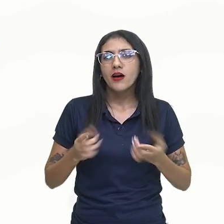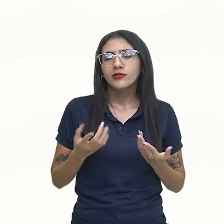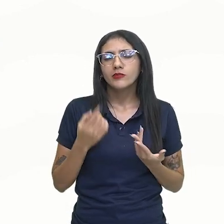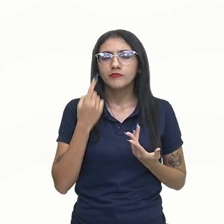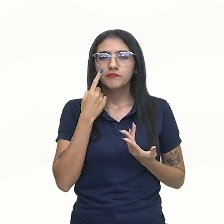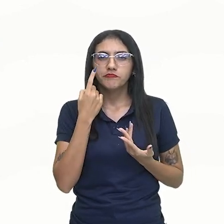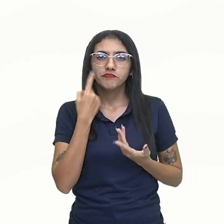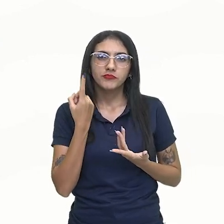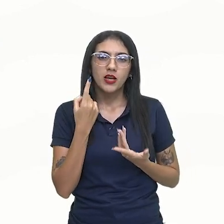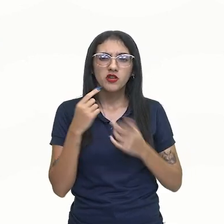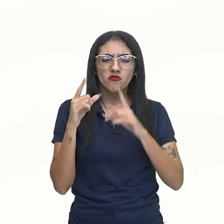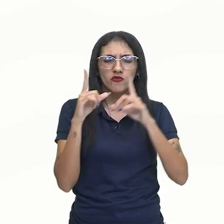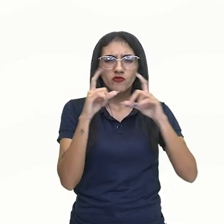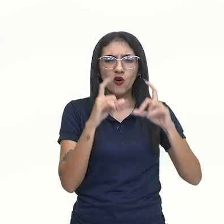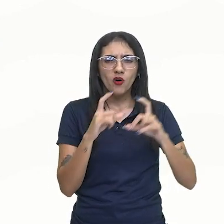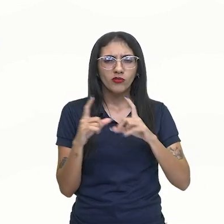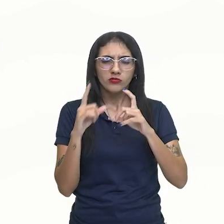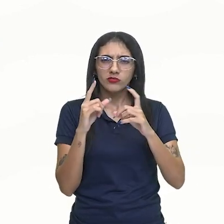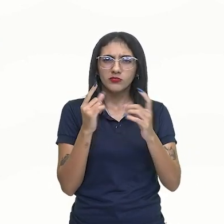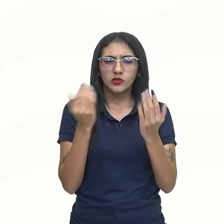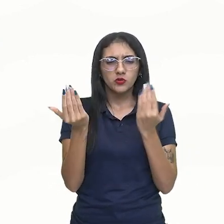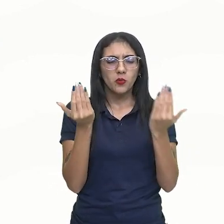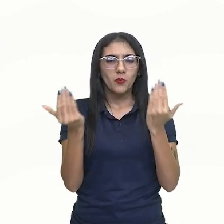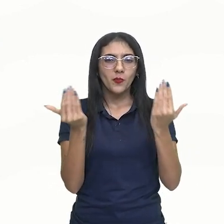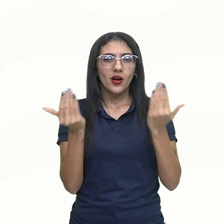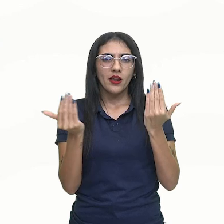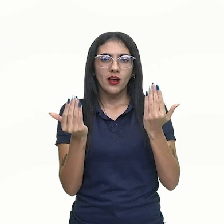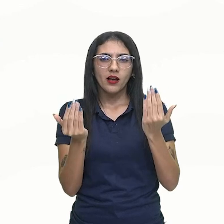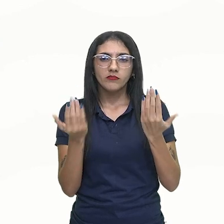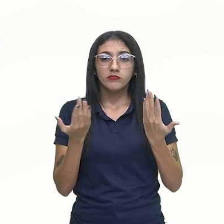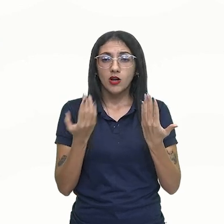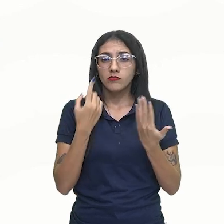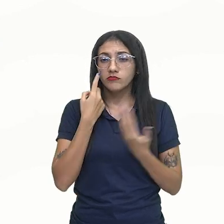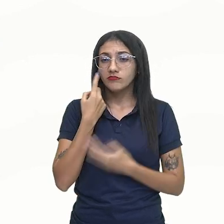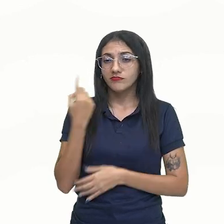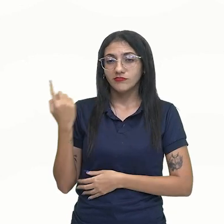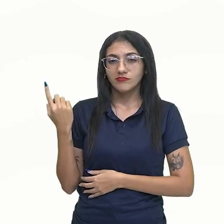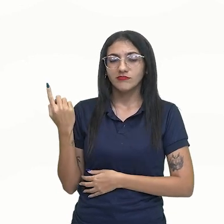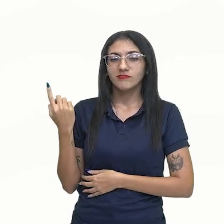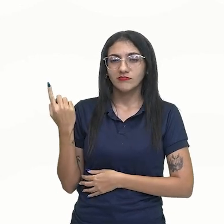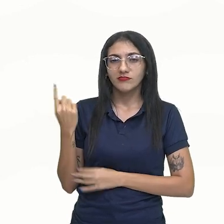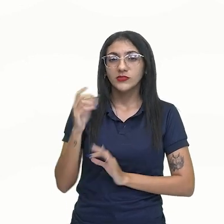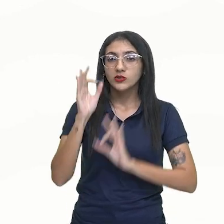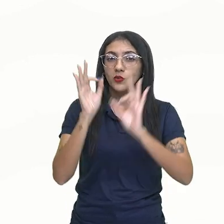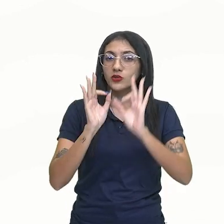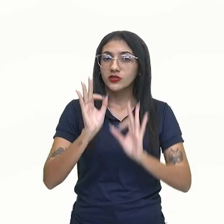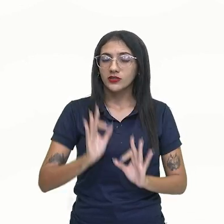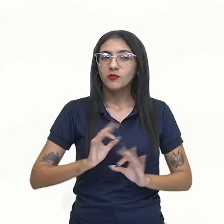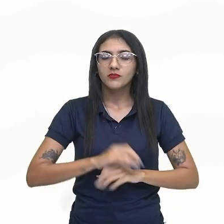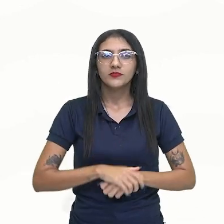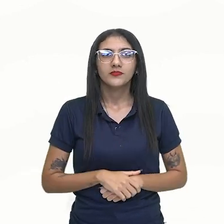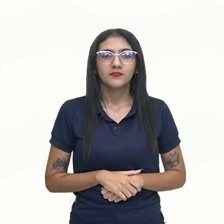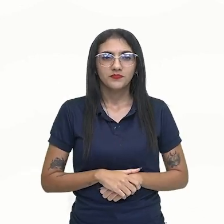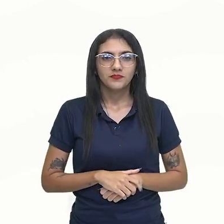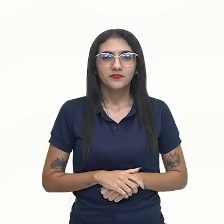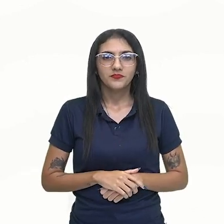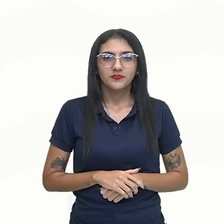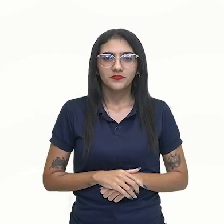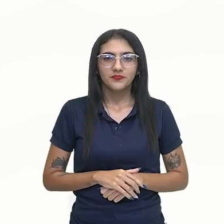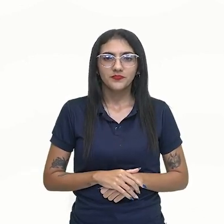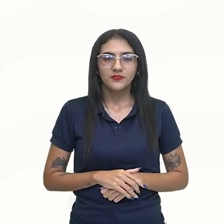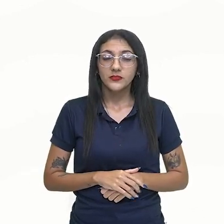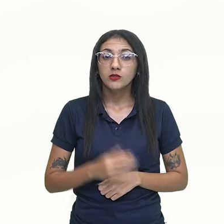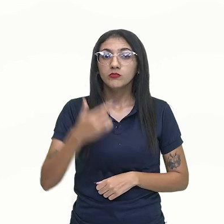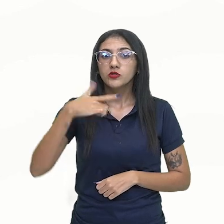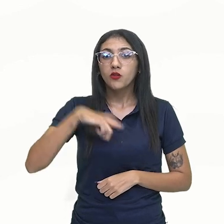uma fotografia de como está a população agora, é mais ou menos assim, né, como está organizada. Olha aí, mais uma vez, né, se a